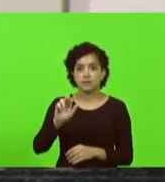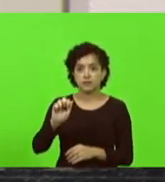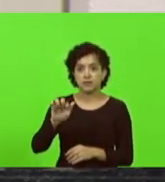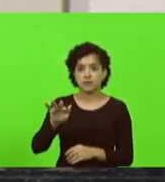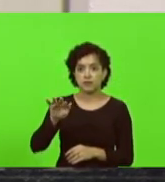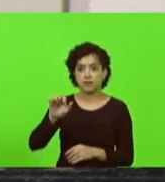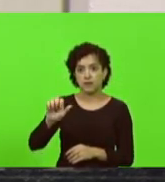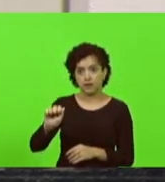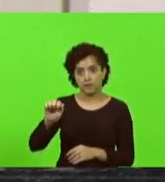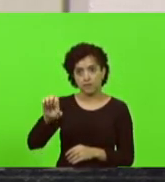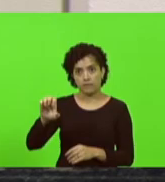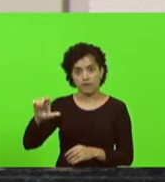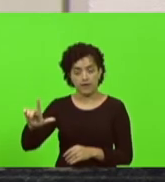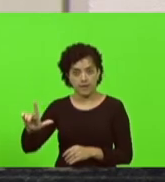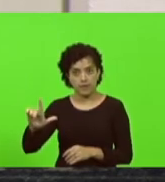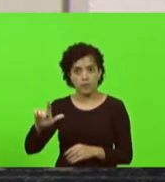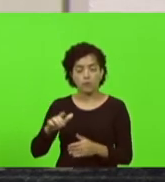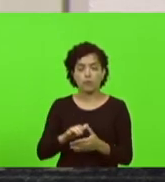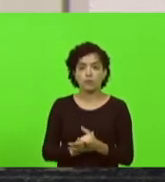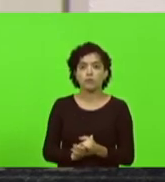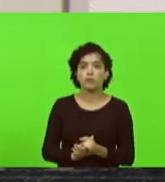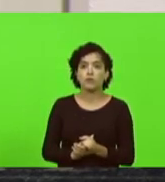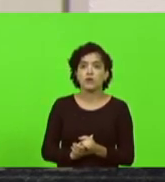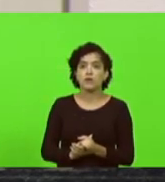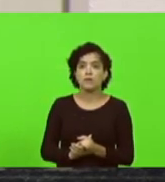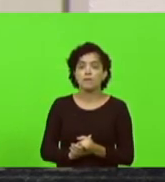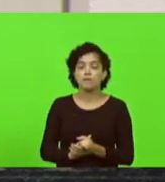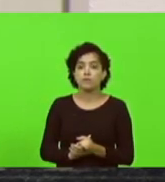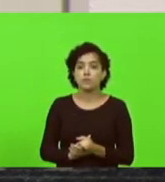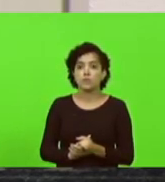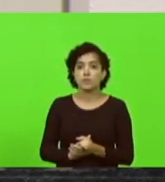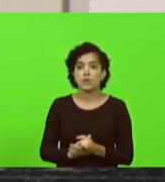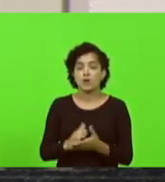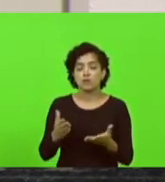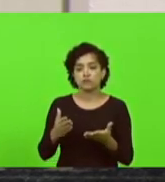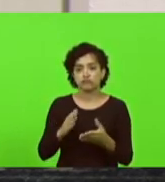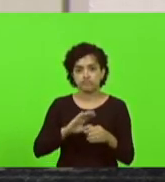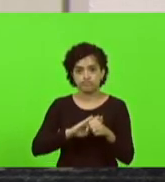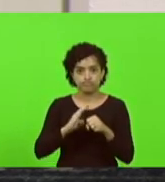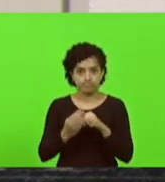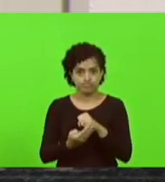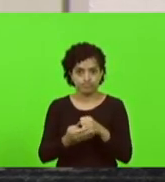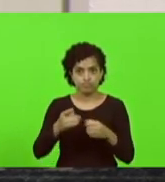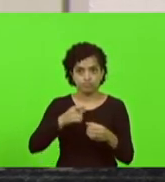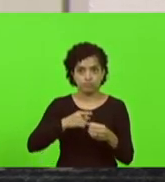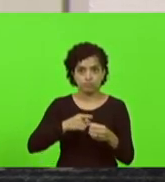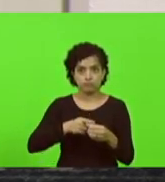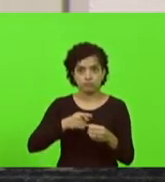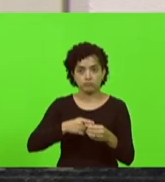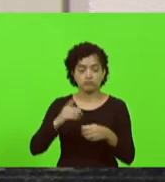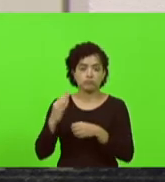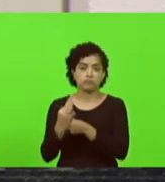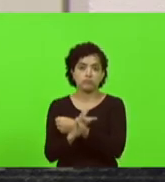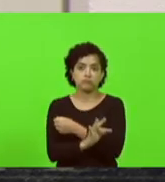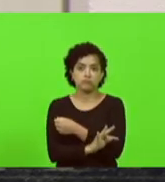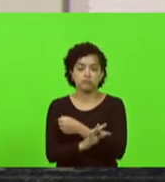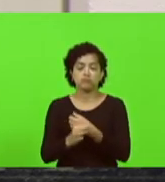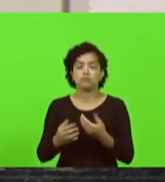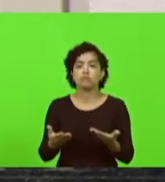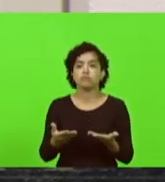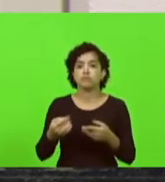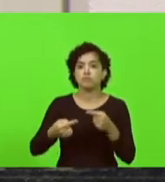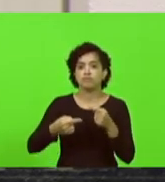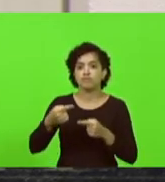pároco da paróquia Nossa Senhora de Fátima, no bairro Humaitá, município de Tubarão. Em